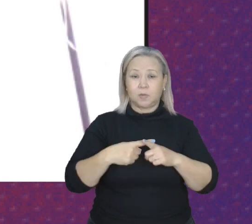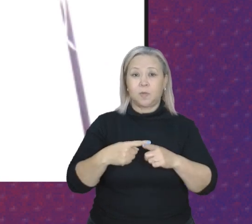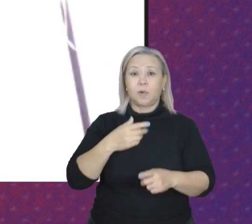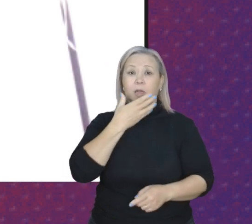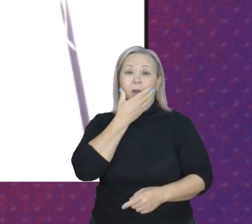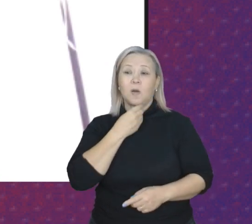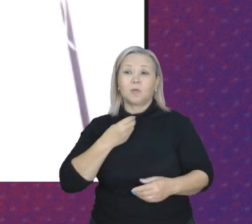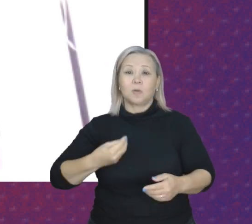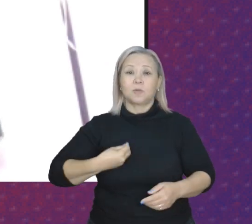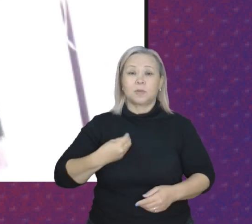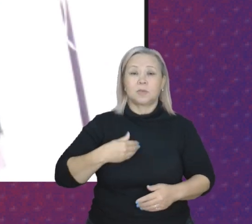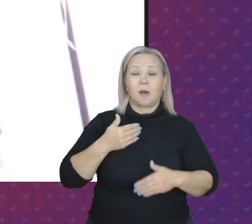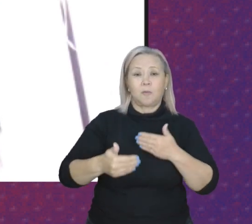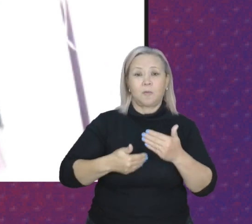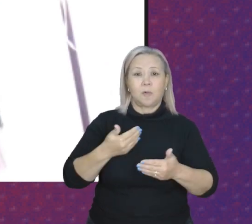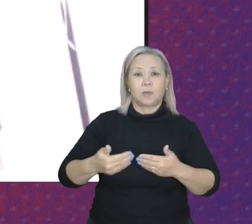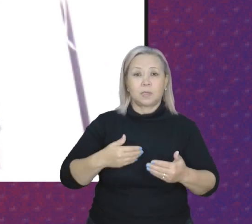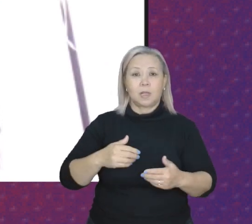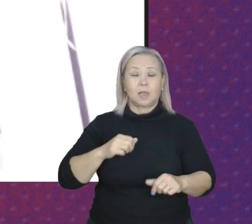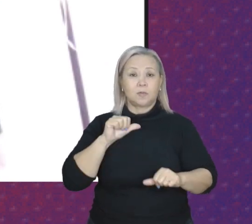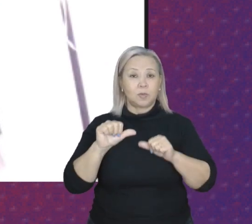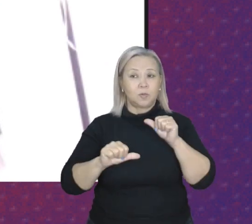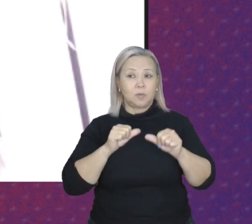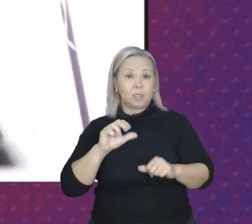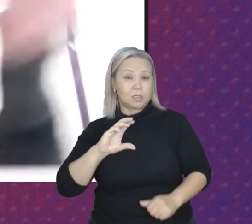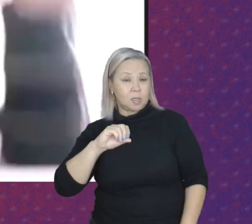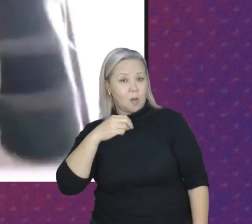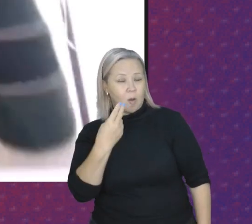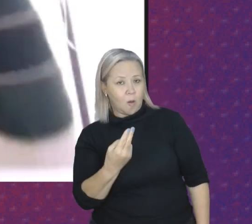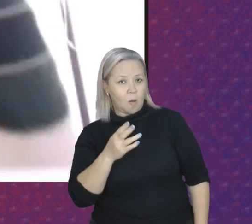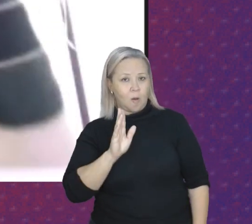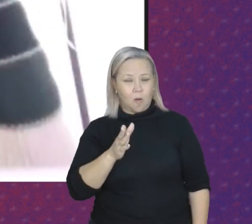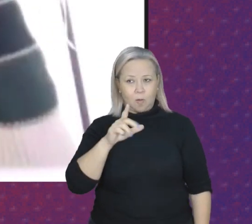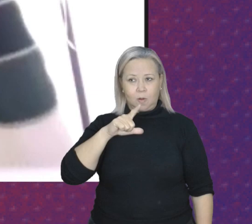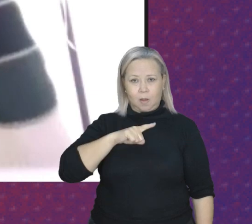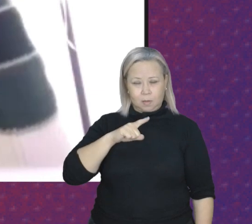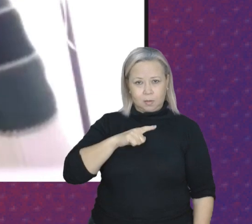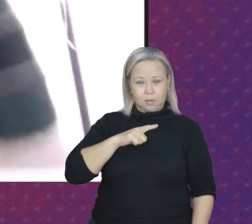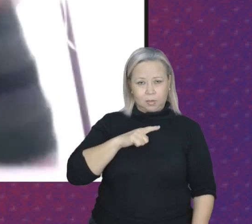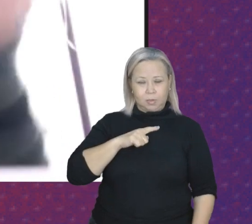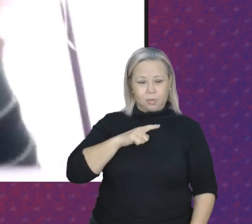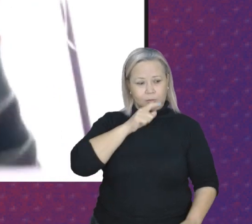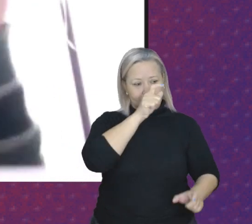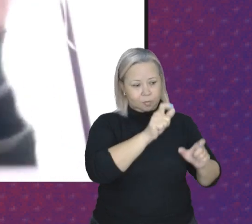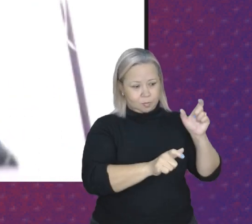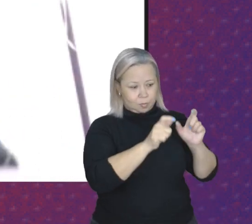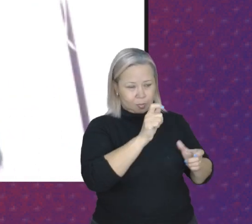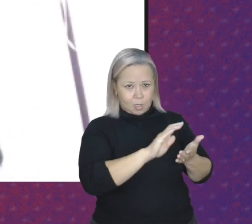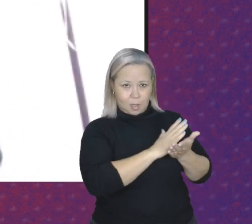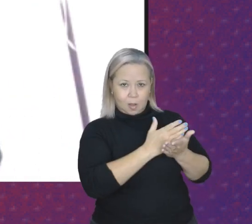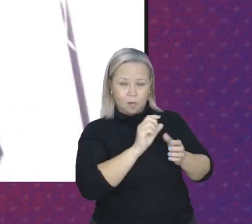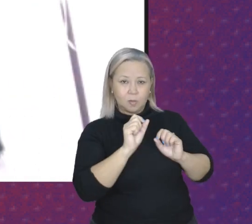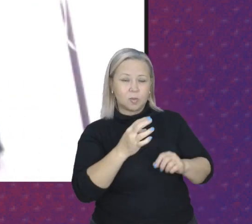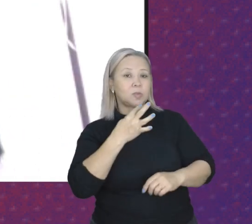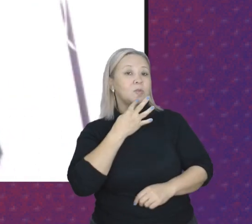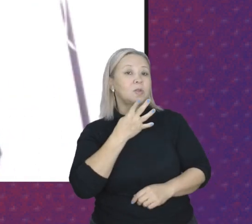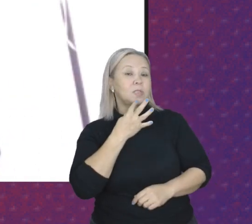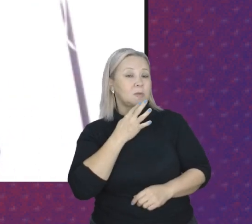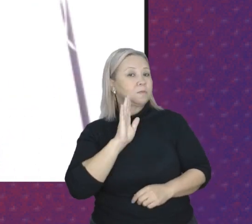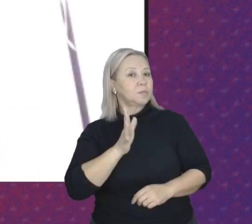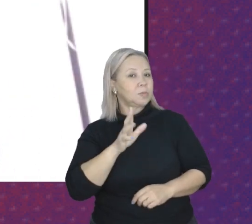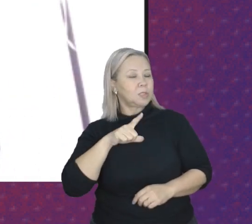estavam num processo de transição ou já tinham, né, como alguns que a gente conhece, que já